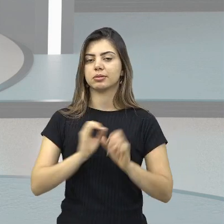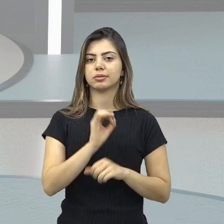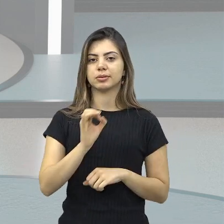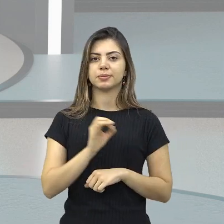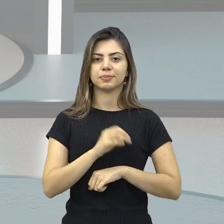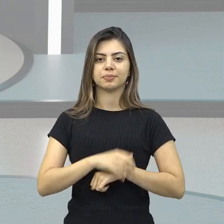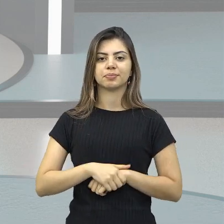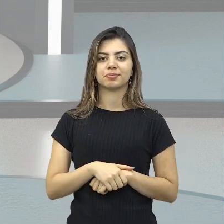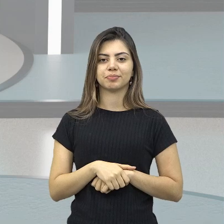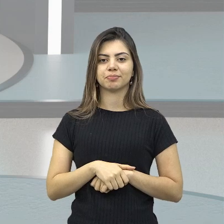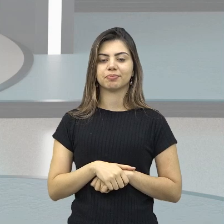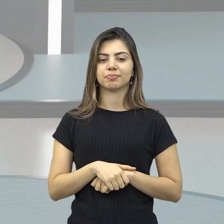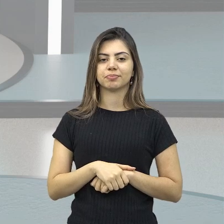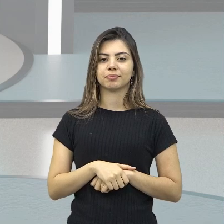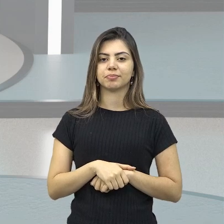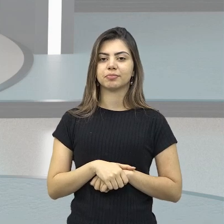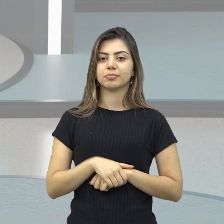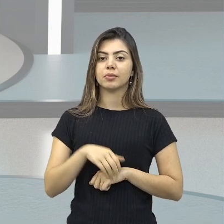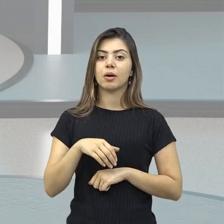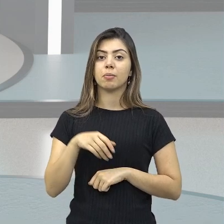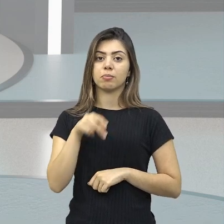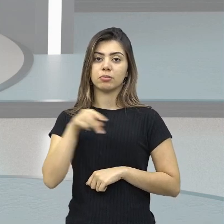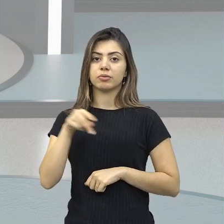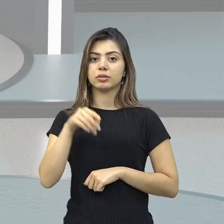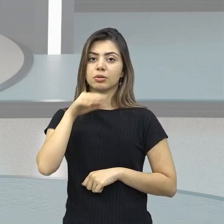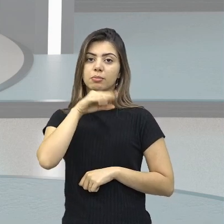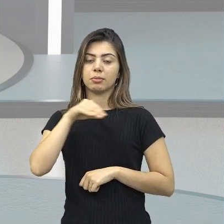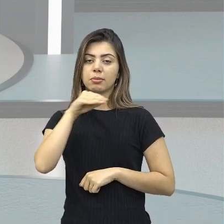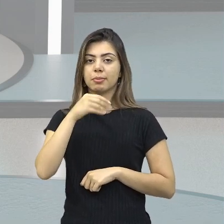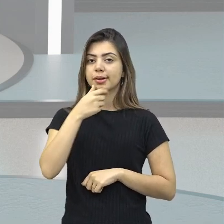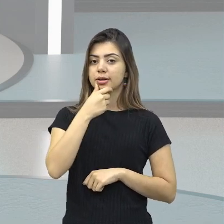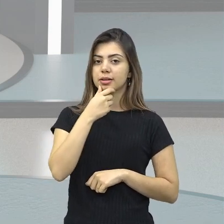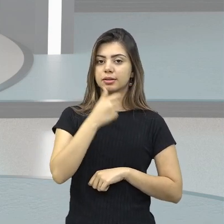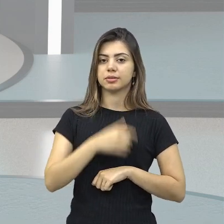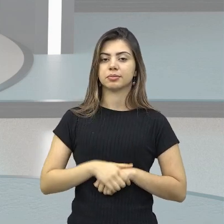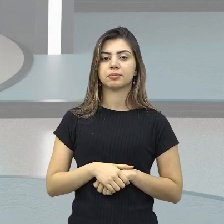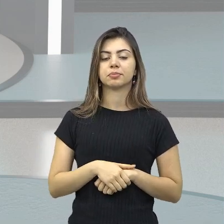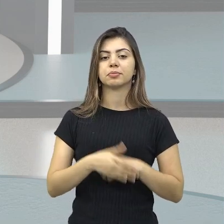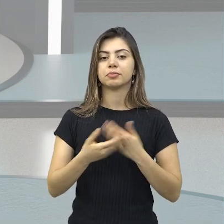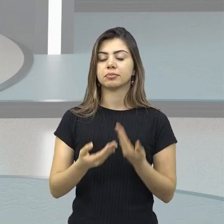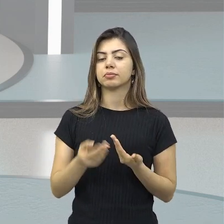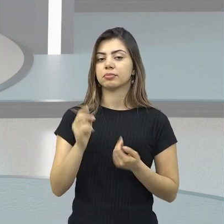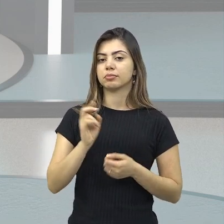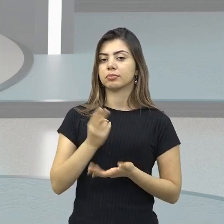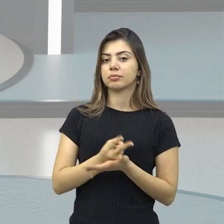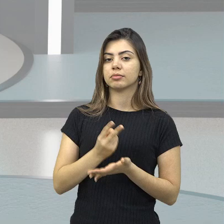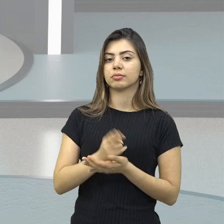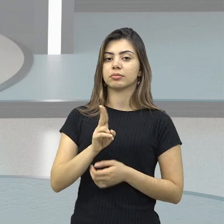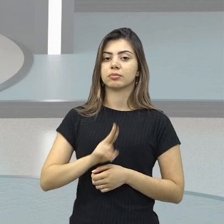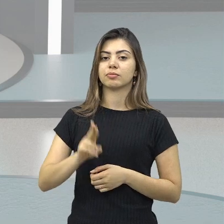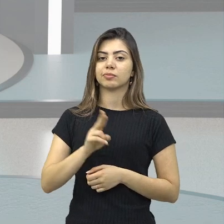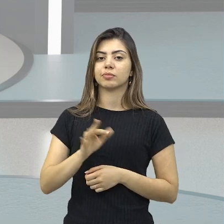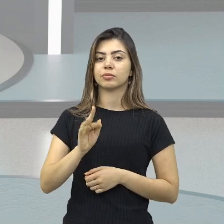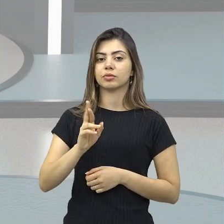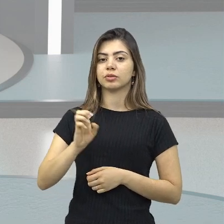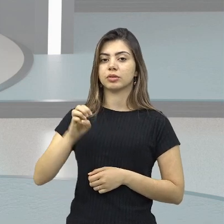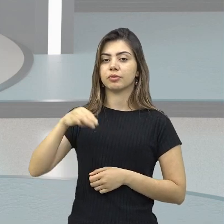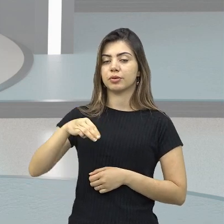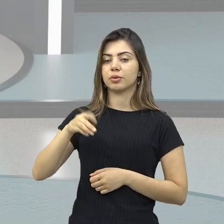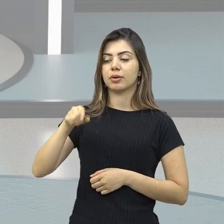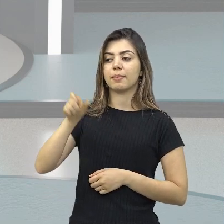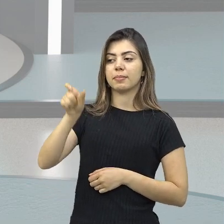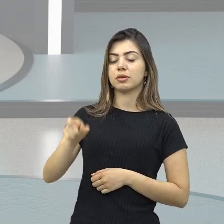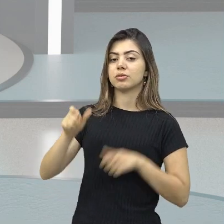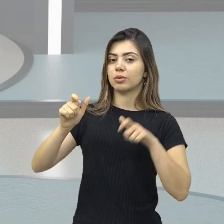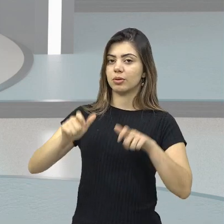interlocutor. Tem from, a palavrinha from, aqui é sempre uma pergunta para saber a origem de onde determinada pessoa vem,